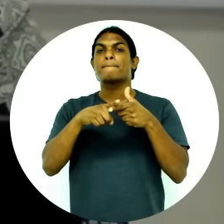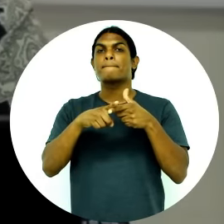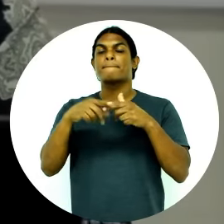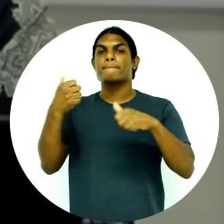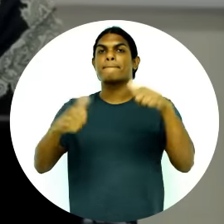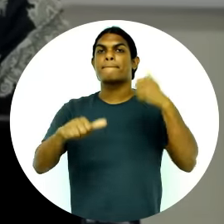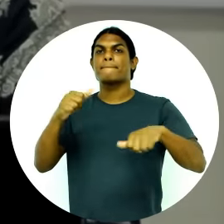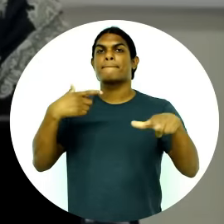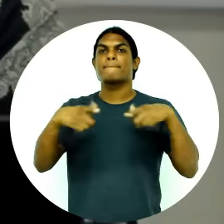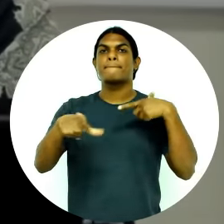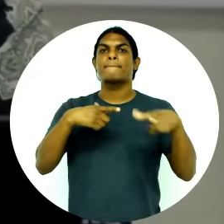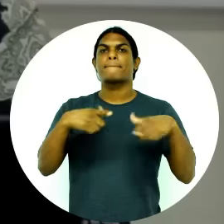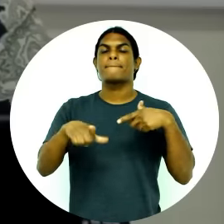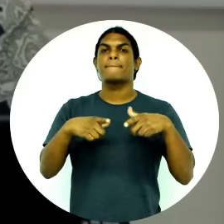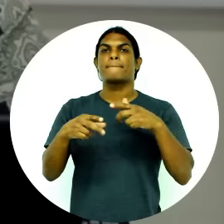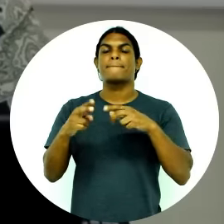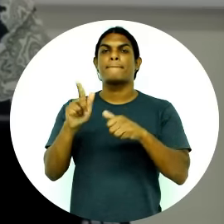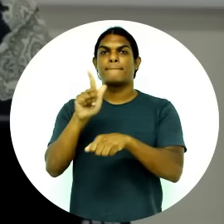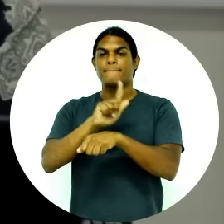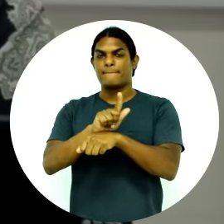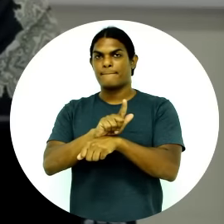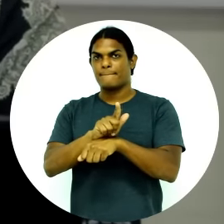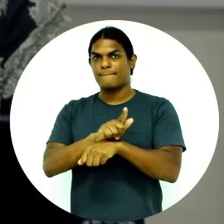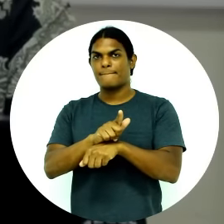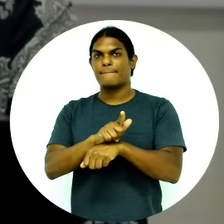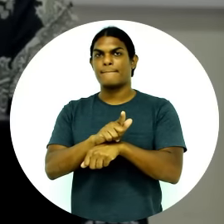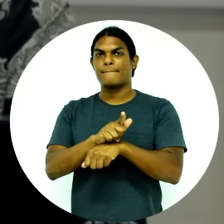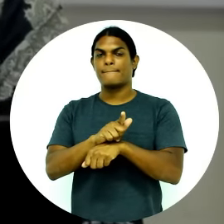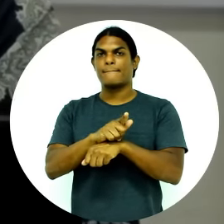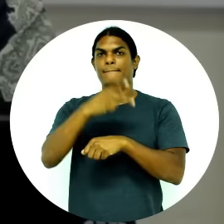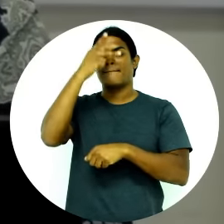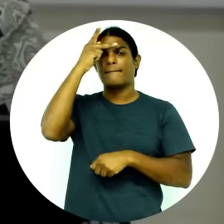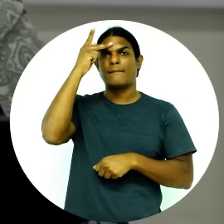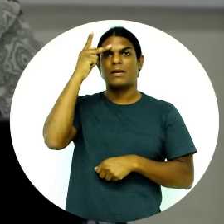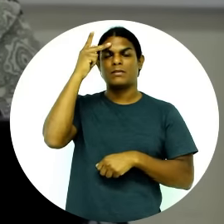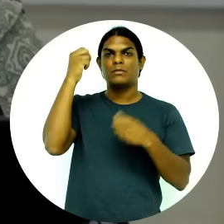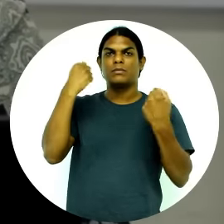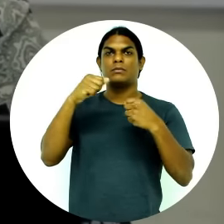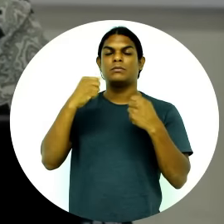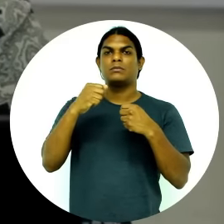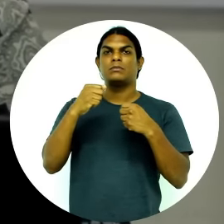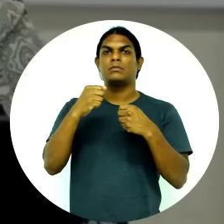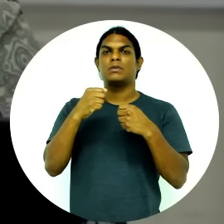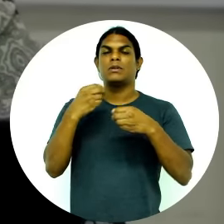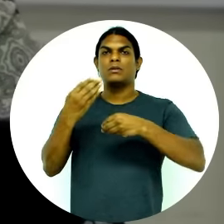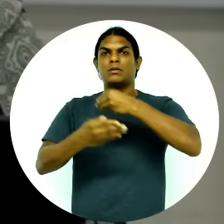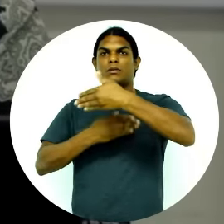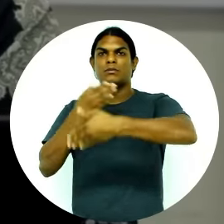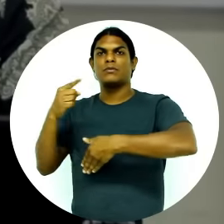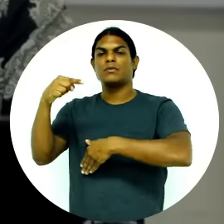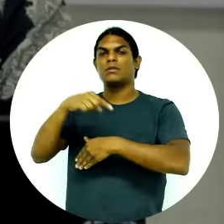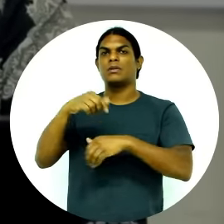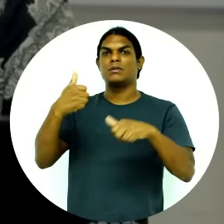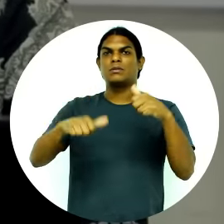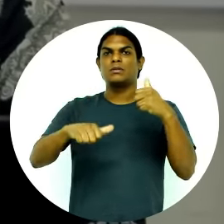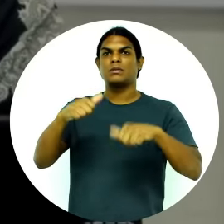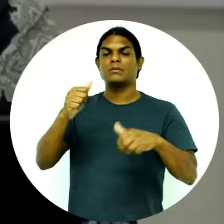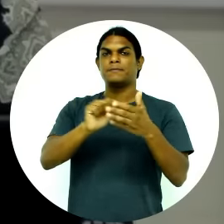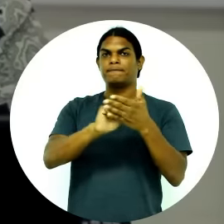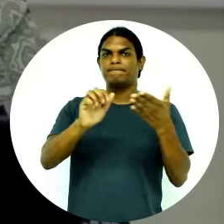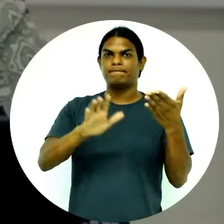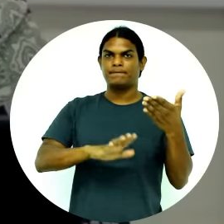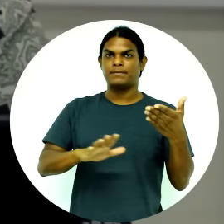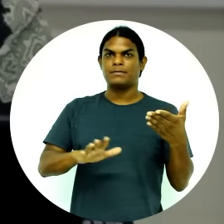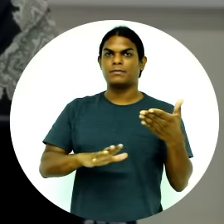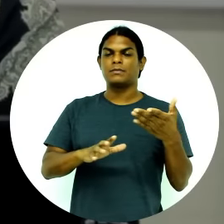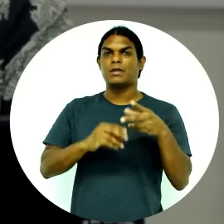essas falhas. A gente precisa identificar que tipo de falhas aquele avaliador pode cometer e a gente tentar, na